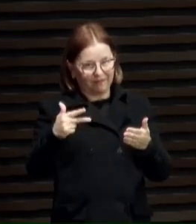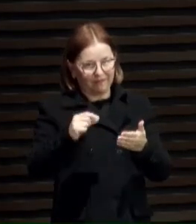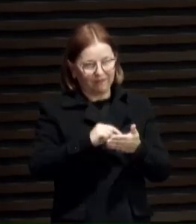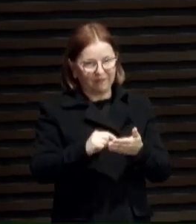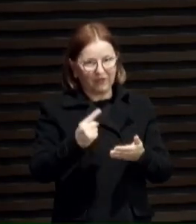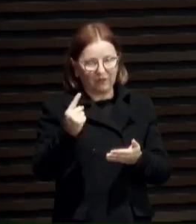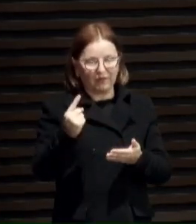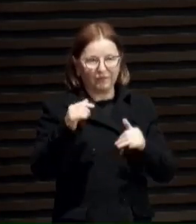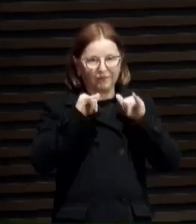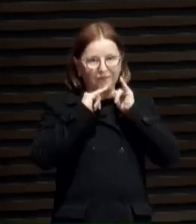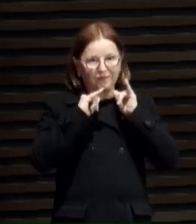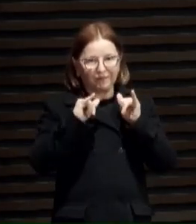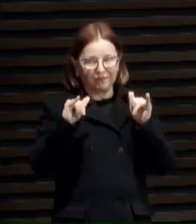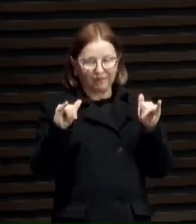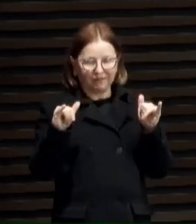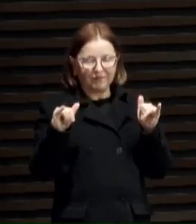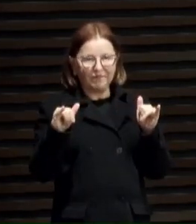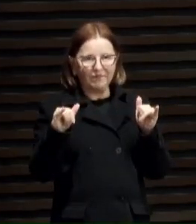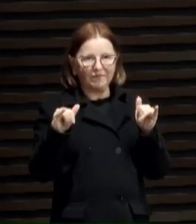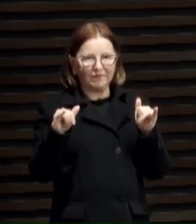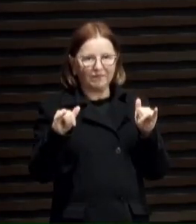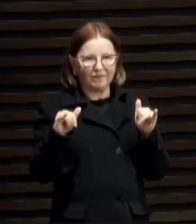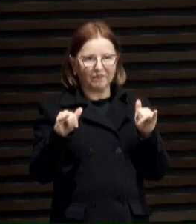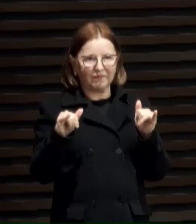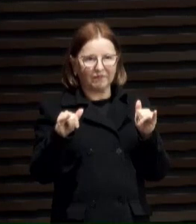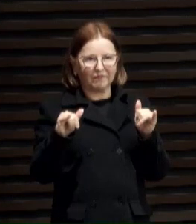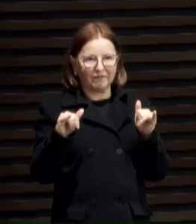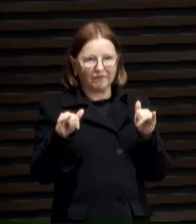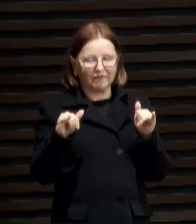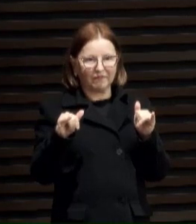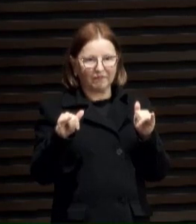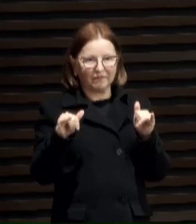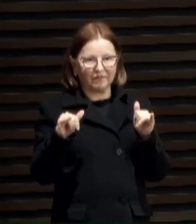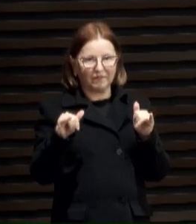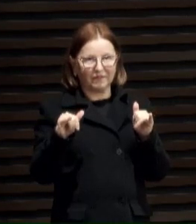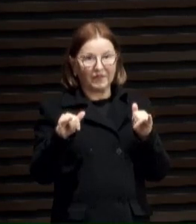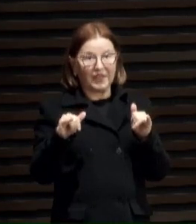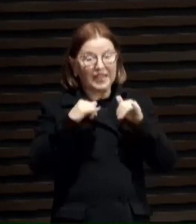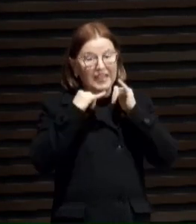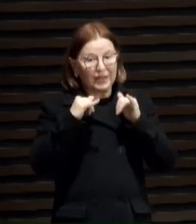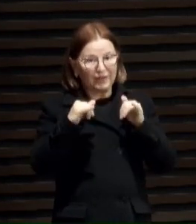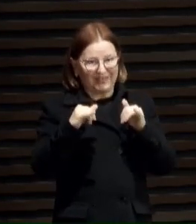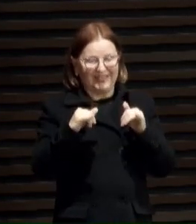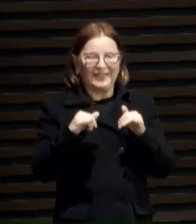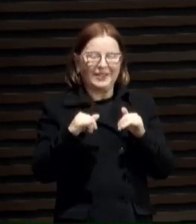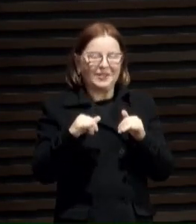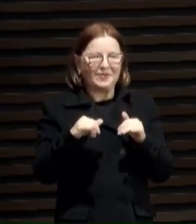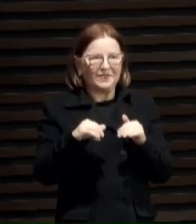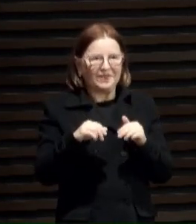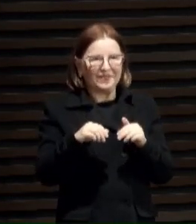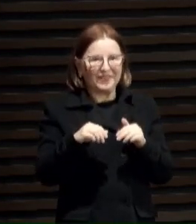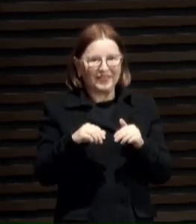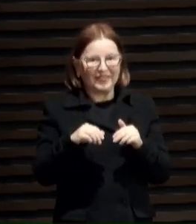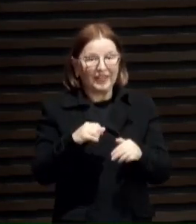dizer que ele anunciaria o mensageiro do Senhor, mensageiro do anjo do Senhor, que era